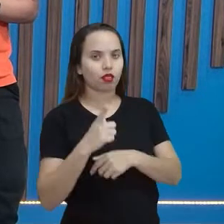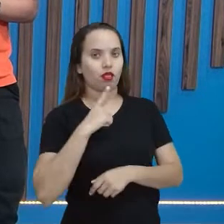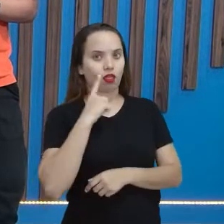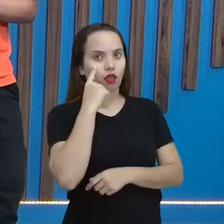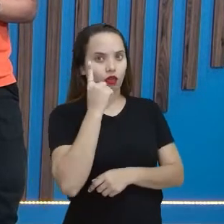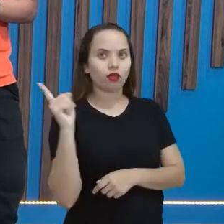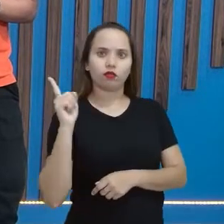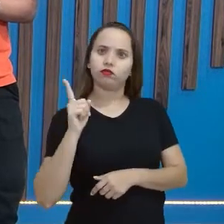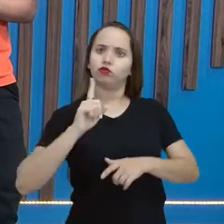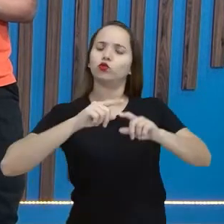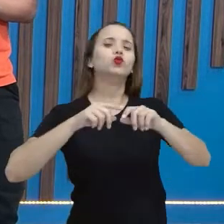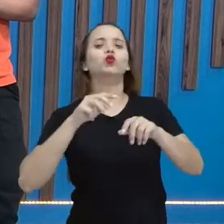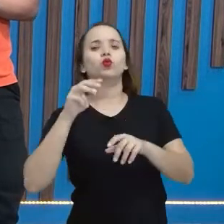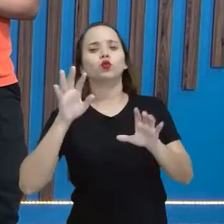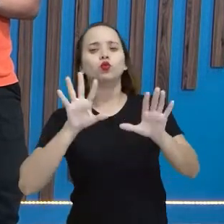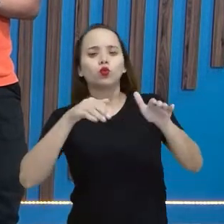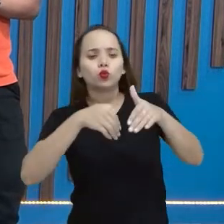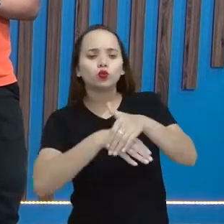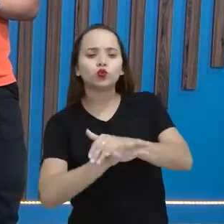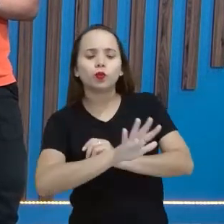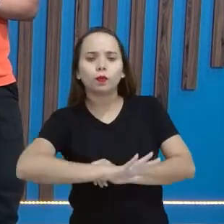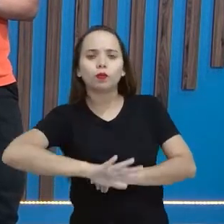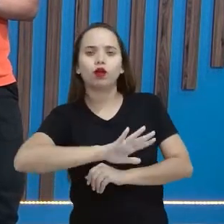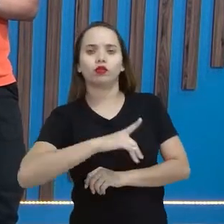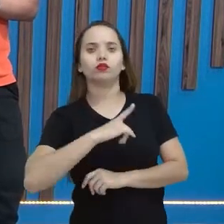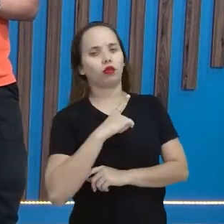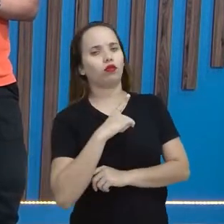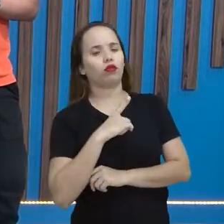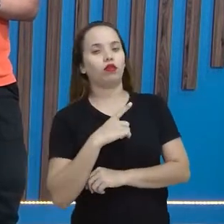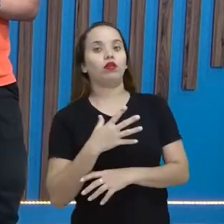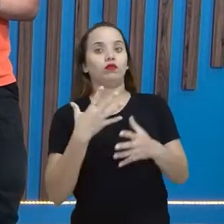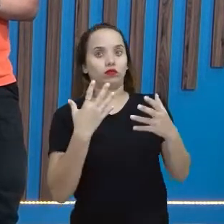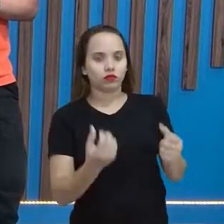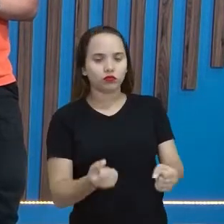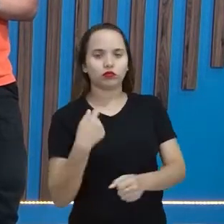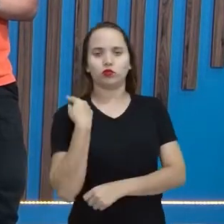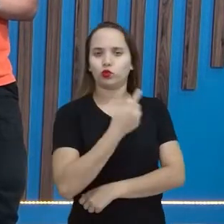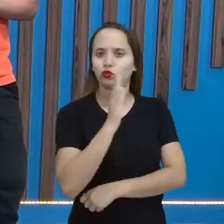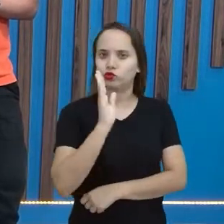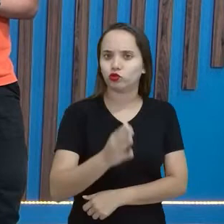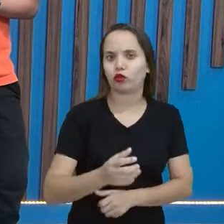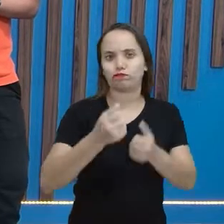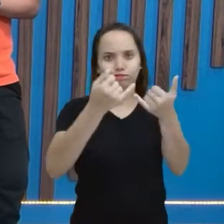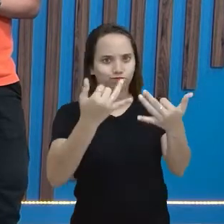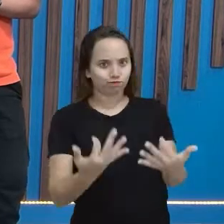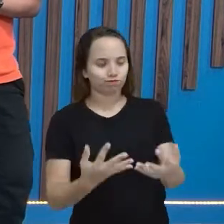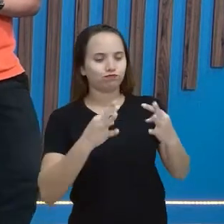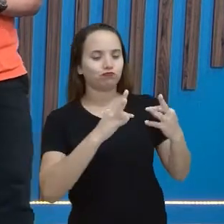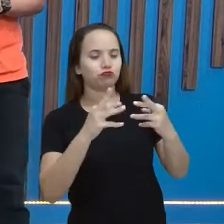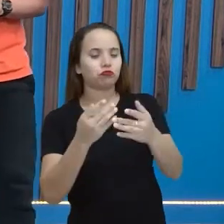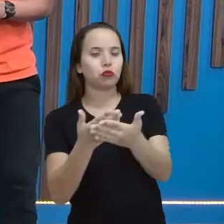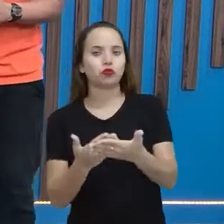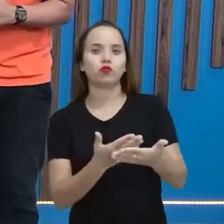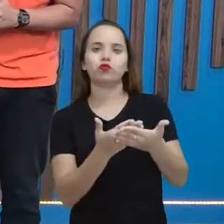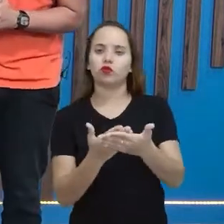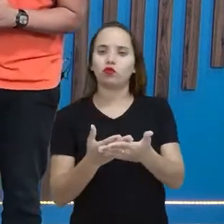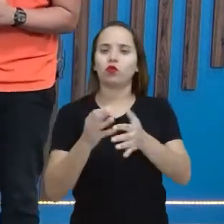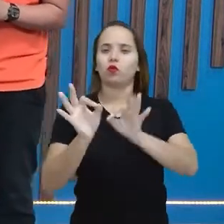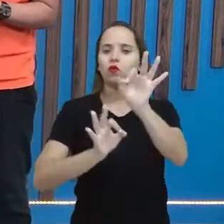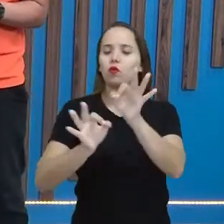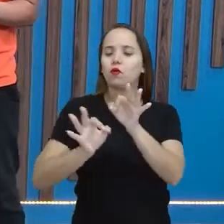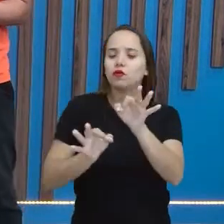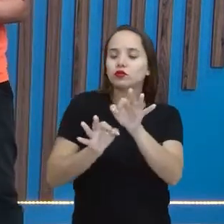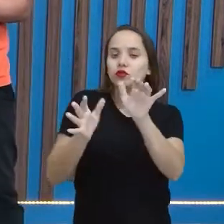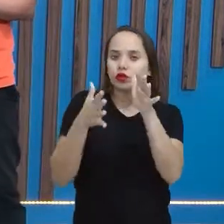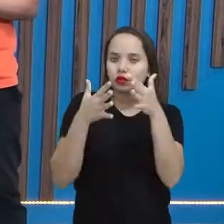Tá à disposição de vocês. Vamos lá, que como a gente já trouxe hoje, todas as nossas aulas são feitas assim, com muita atenção,